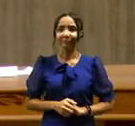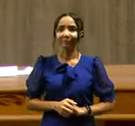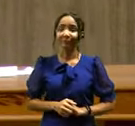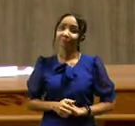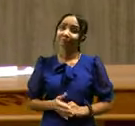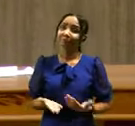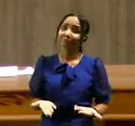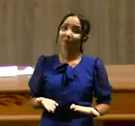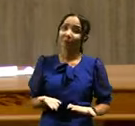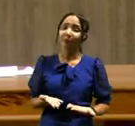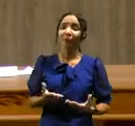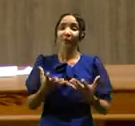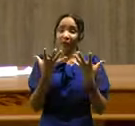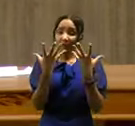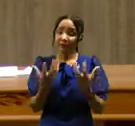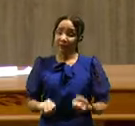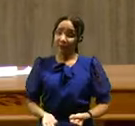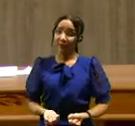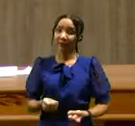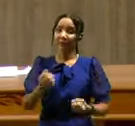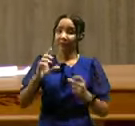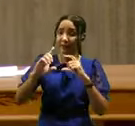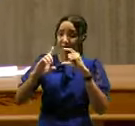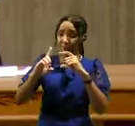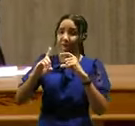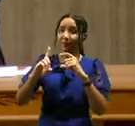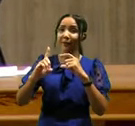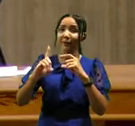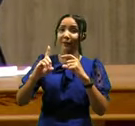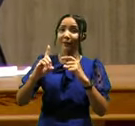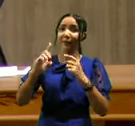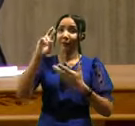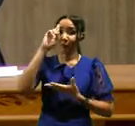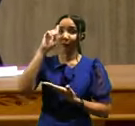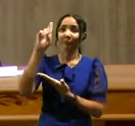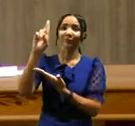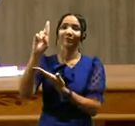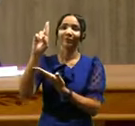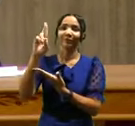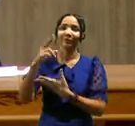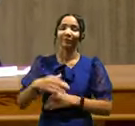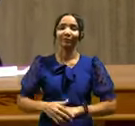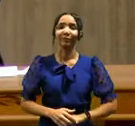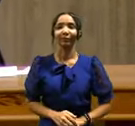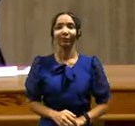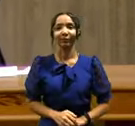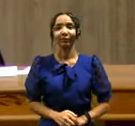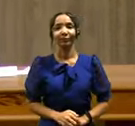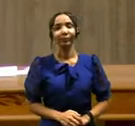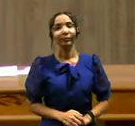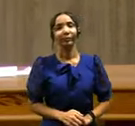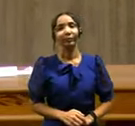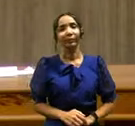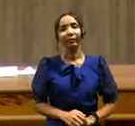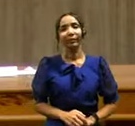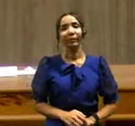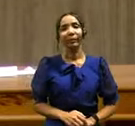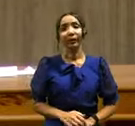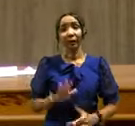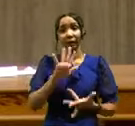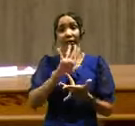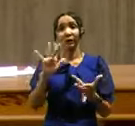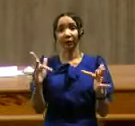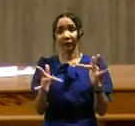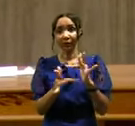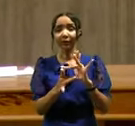boa aqui aqui estão as condições do coração humano e o Senhor Jesus